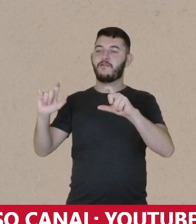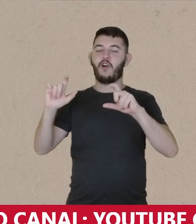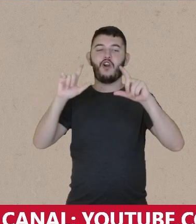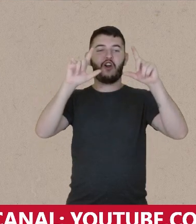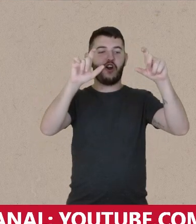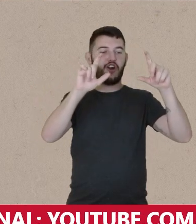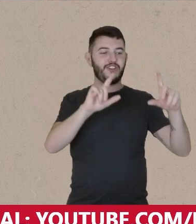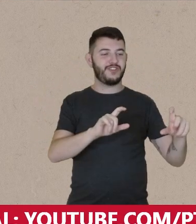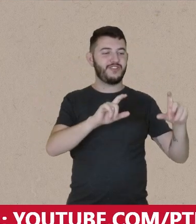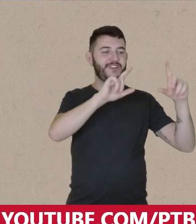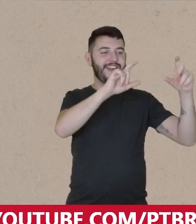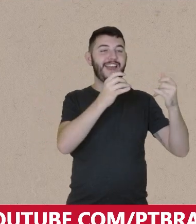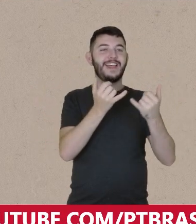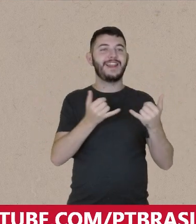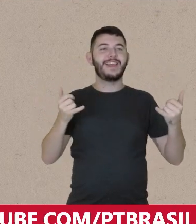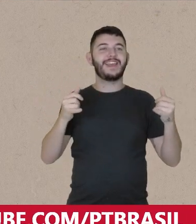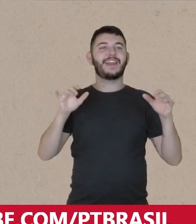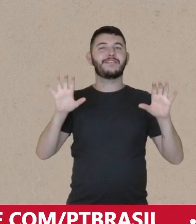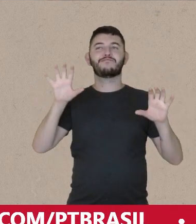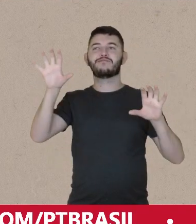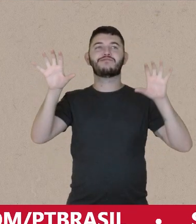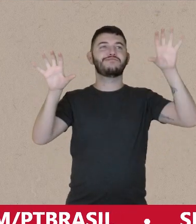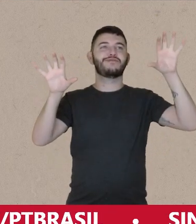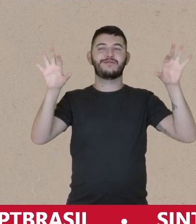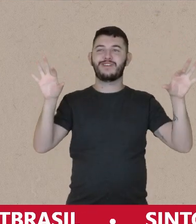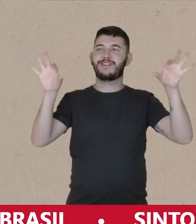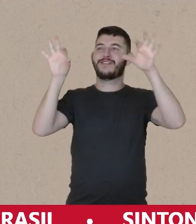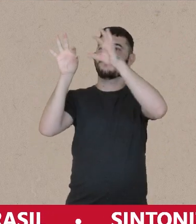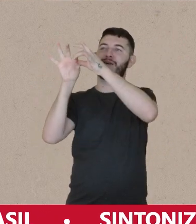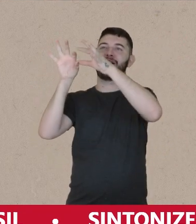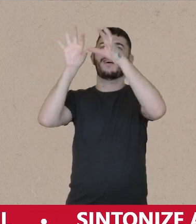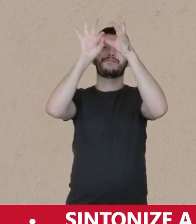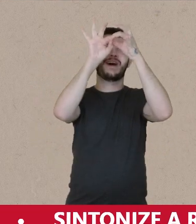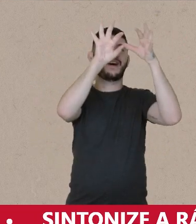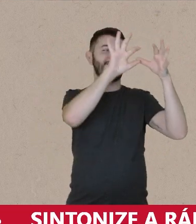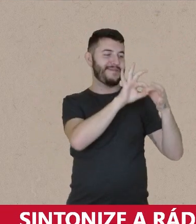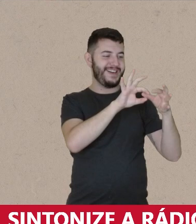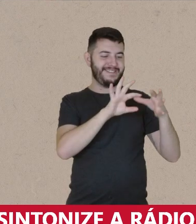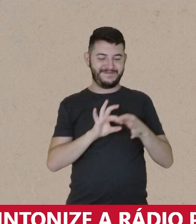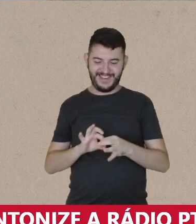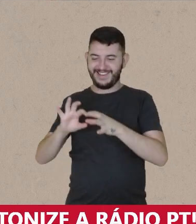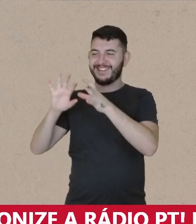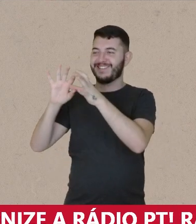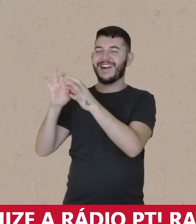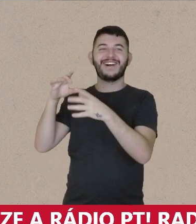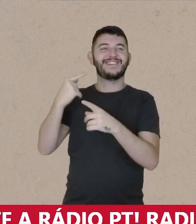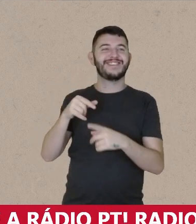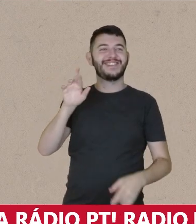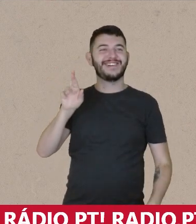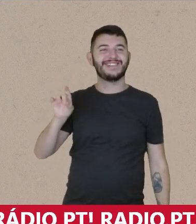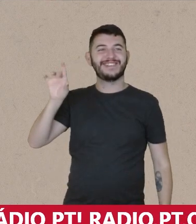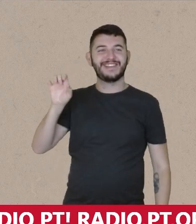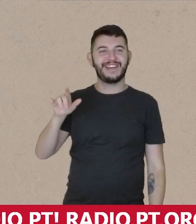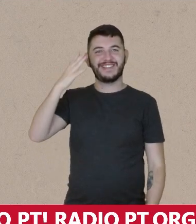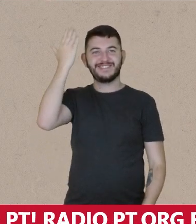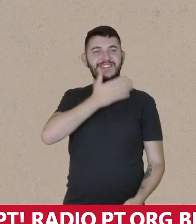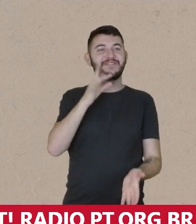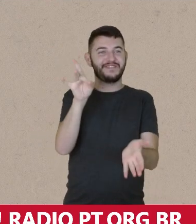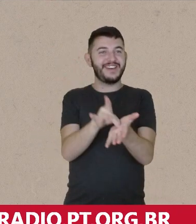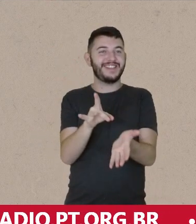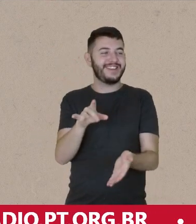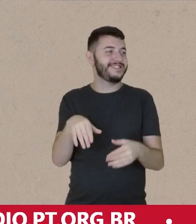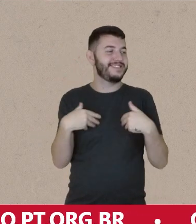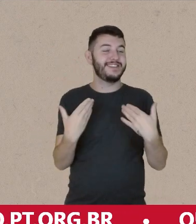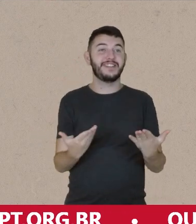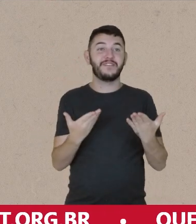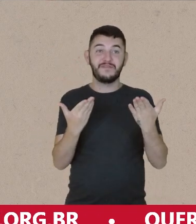ligando uma pessoa a outra, porque é uma rede que cada vez mais se torna mais e mais evidente. Mas você